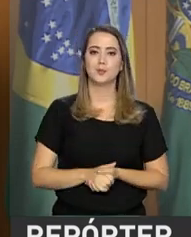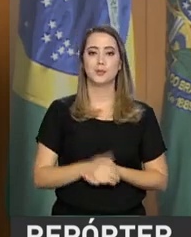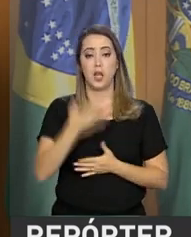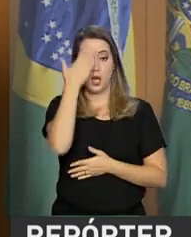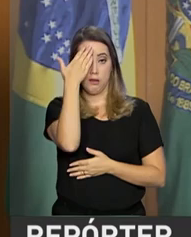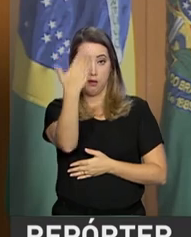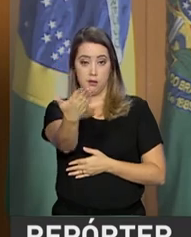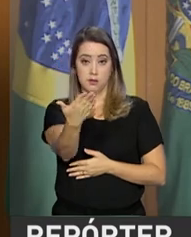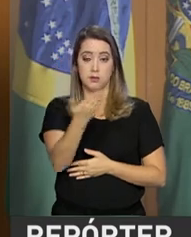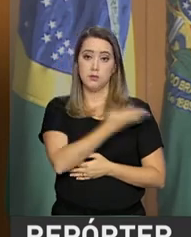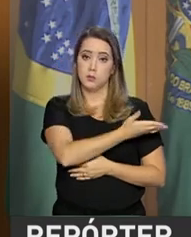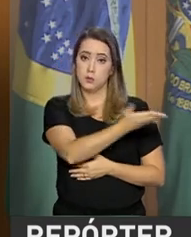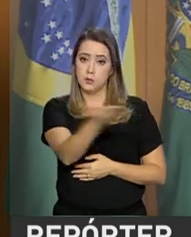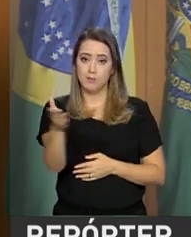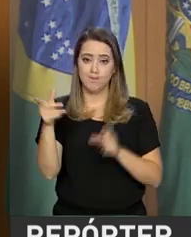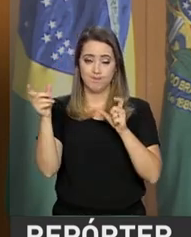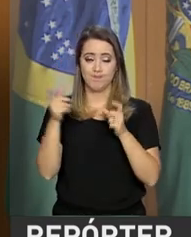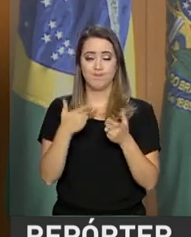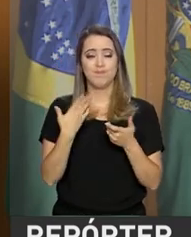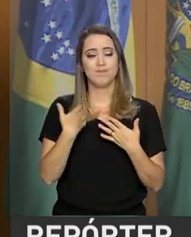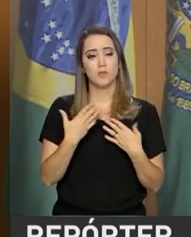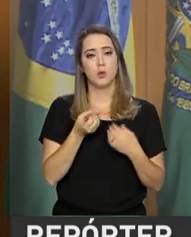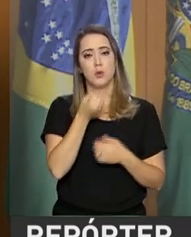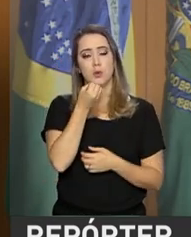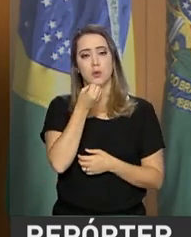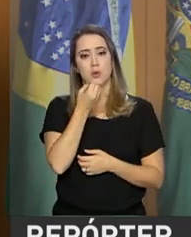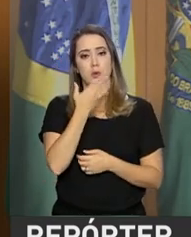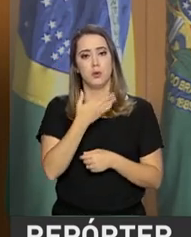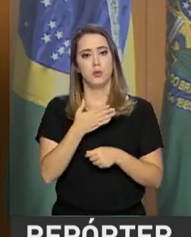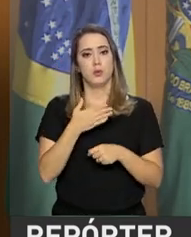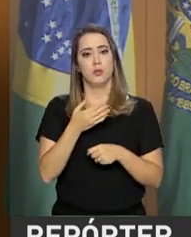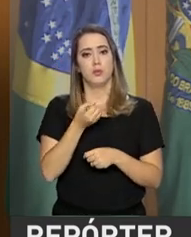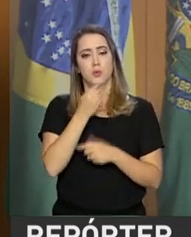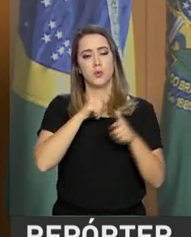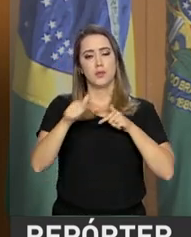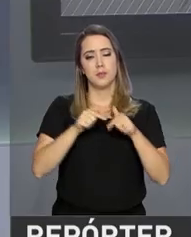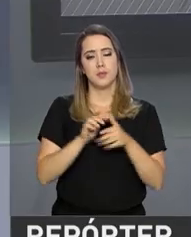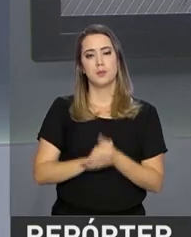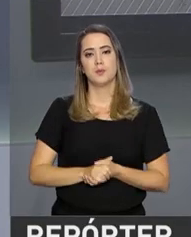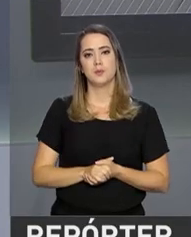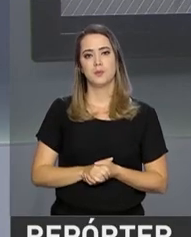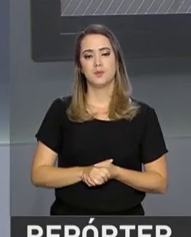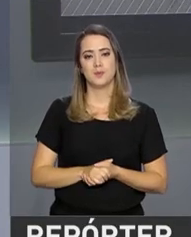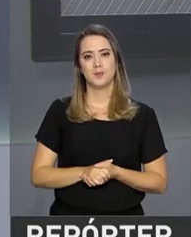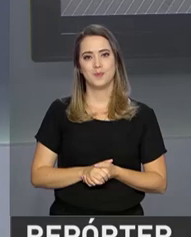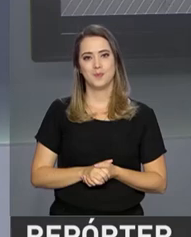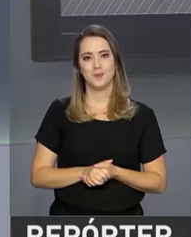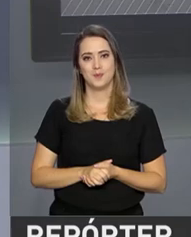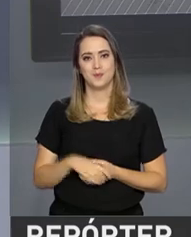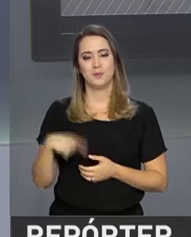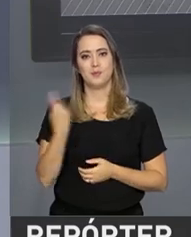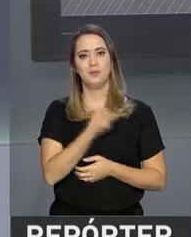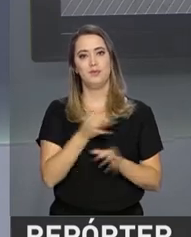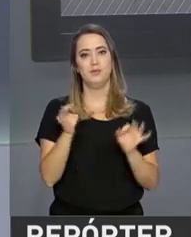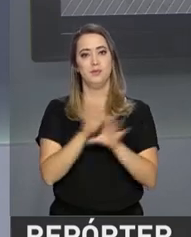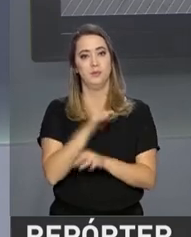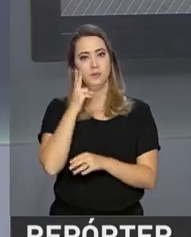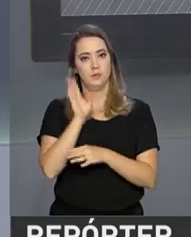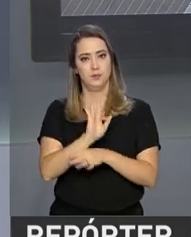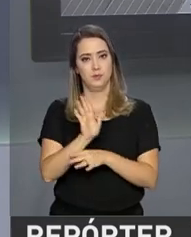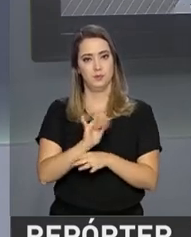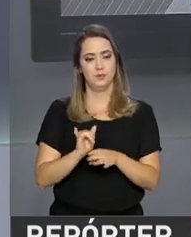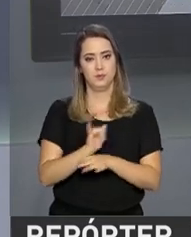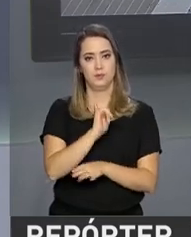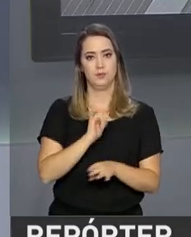agradeço isso a atenção eles desejam bons trabalhos e nós ficamos por aqui você pode rever